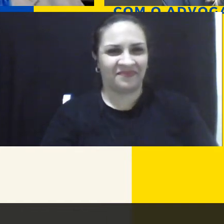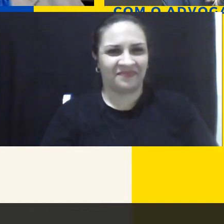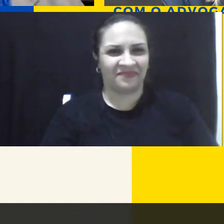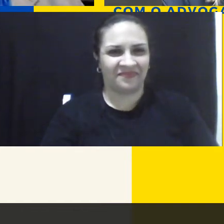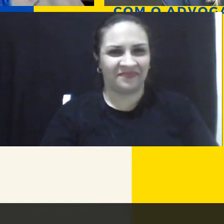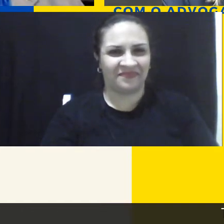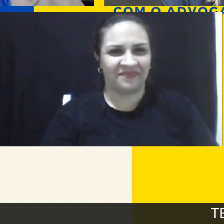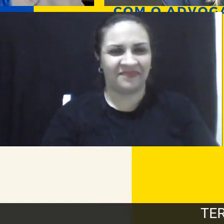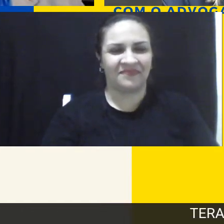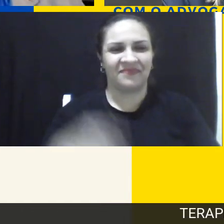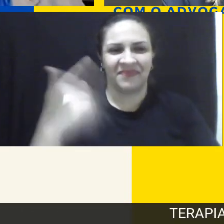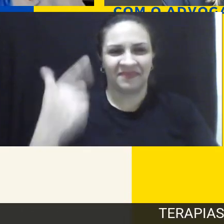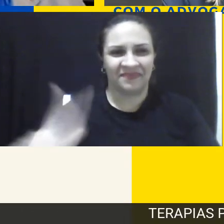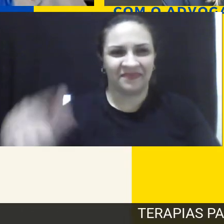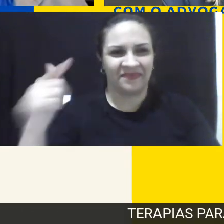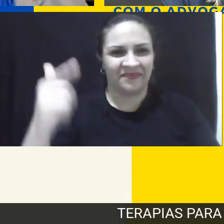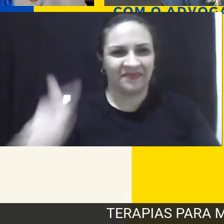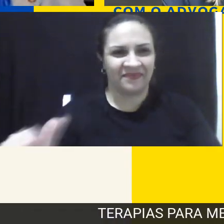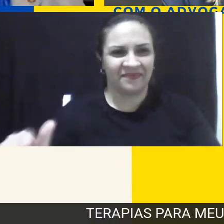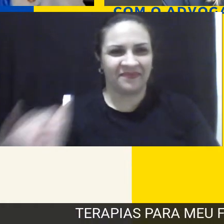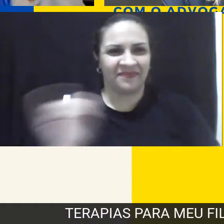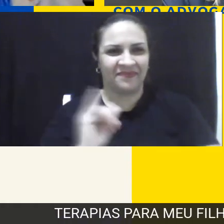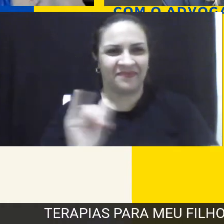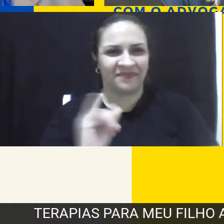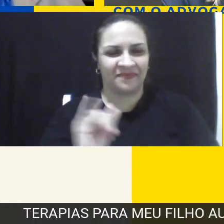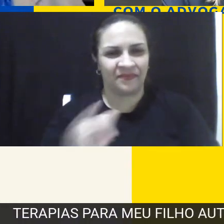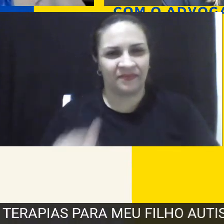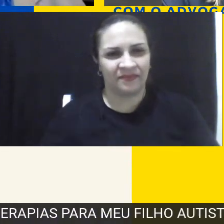ele falou lá no YouTube e do Facebook.